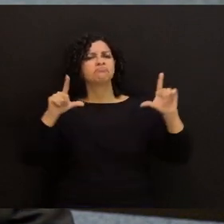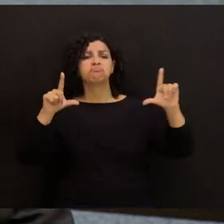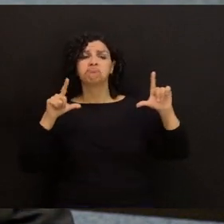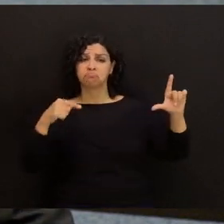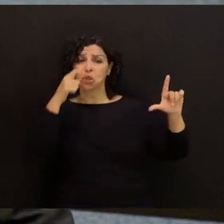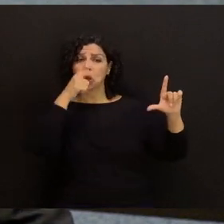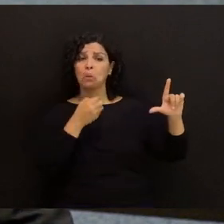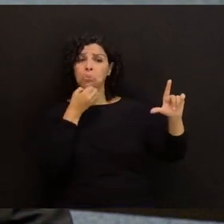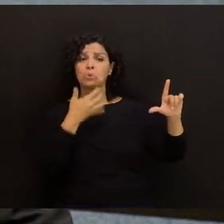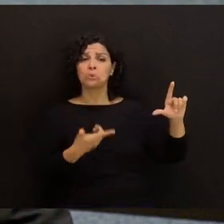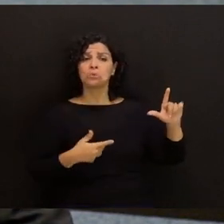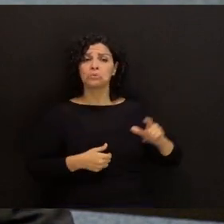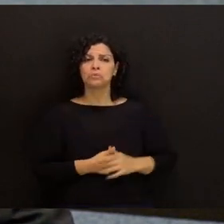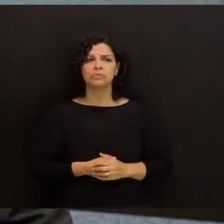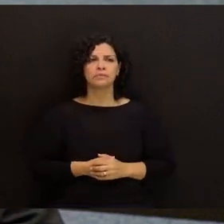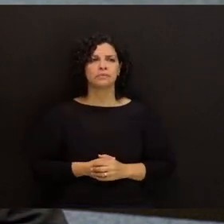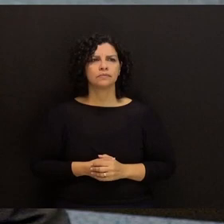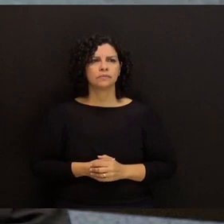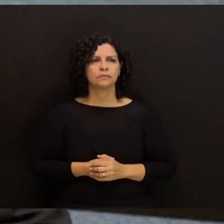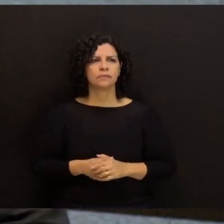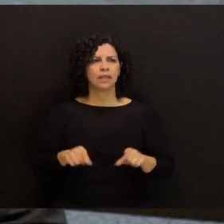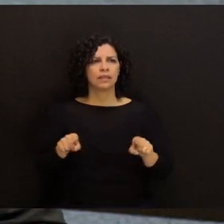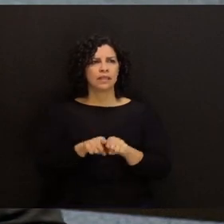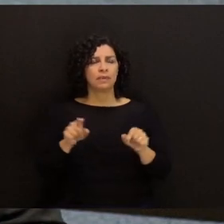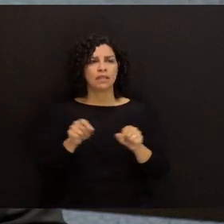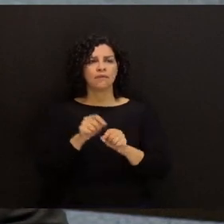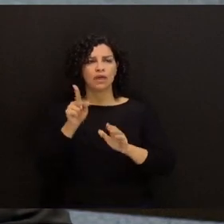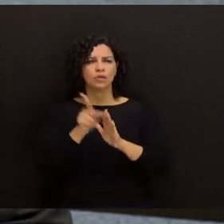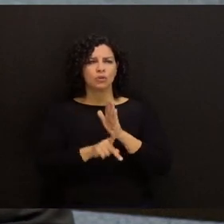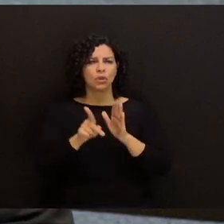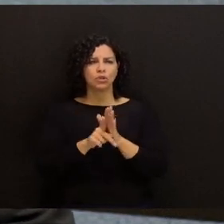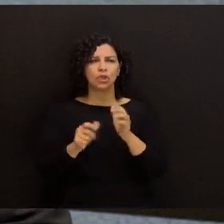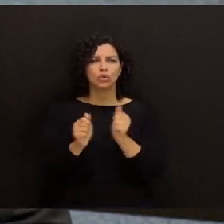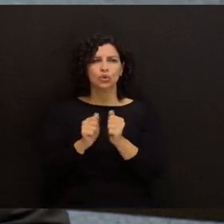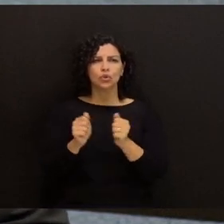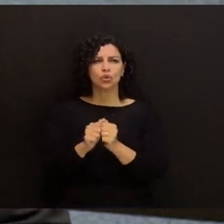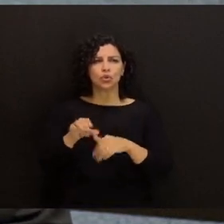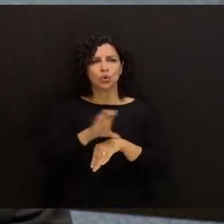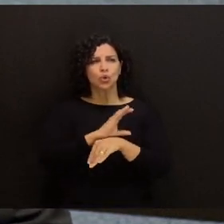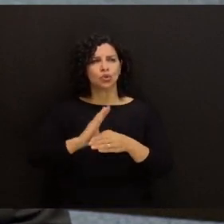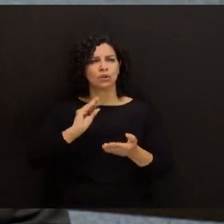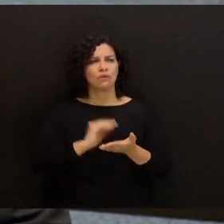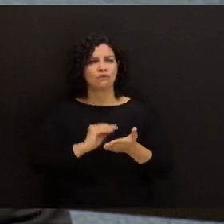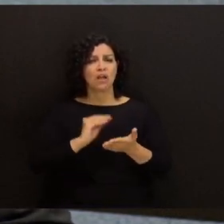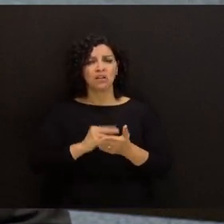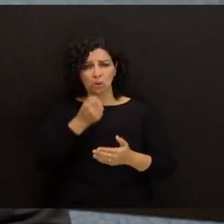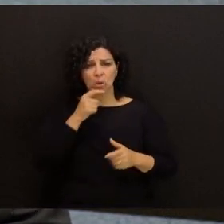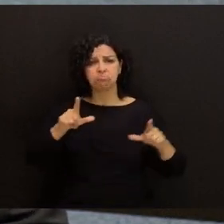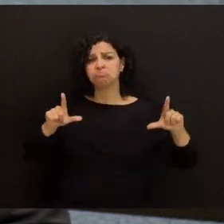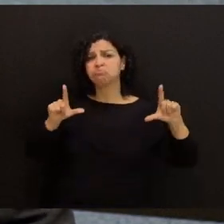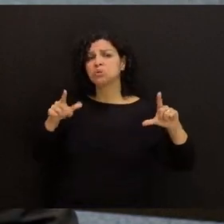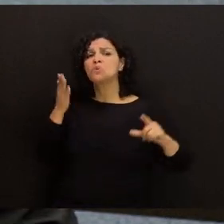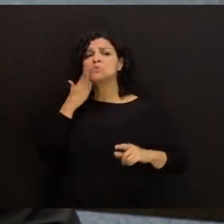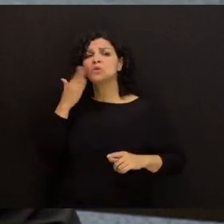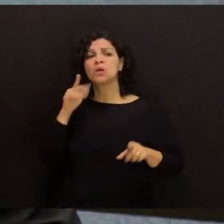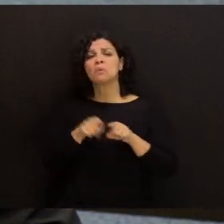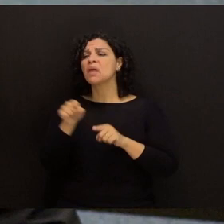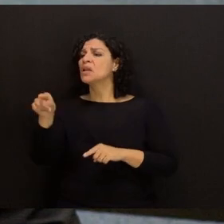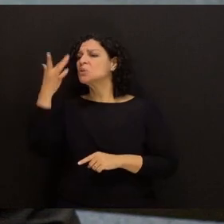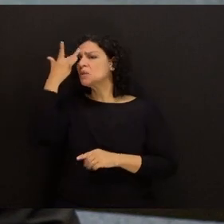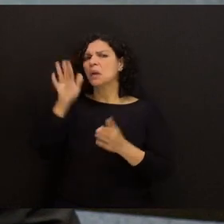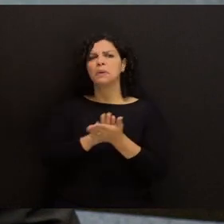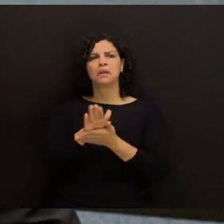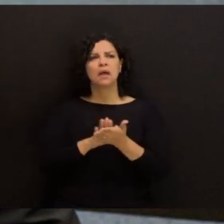eu sou bom por mais que eu coloco o projeto em constitucional nessa casa mas eu sou bom eu que sei o outro não sabe